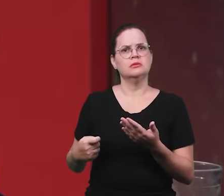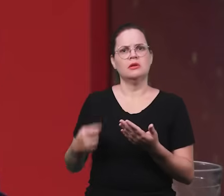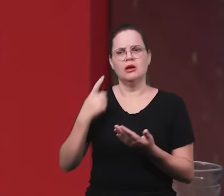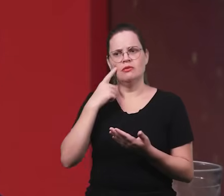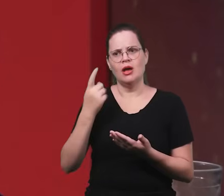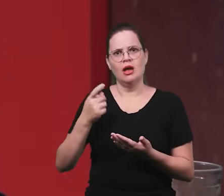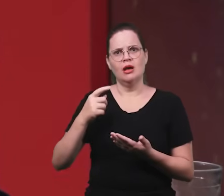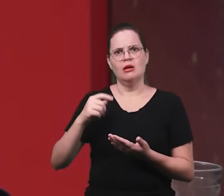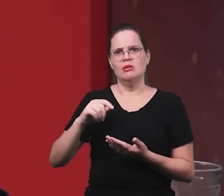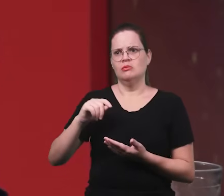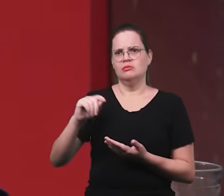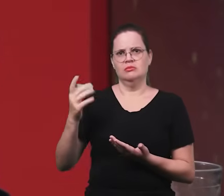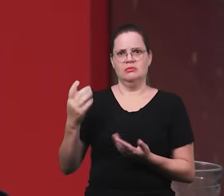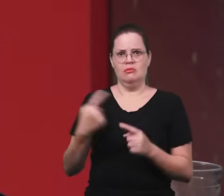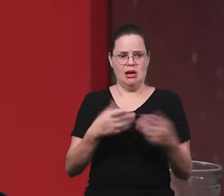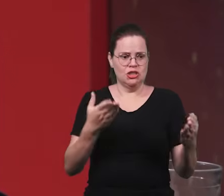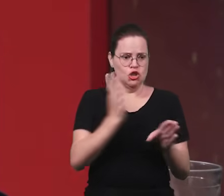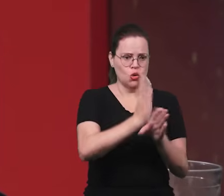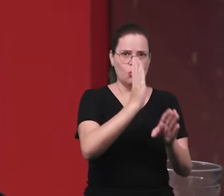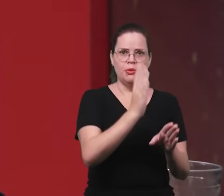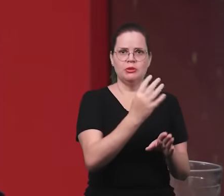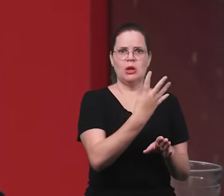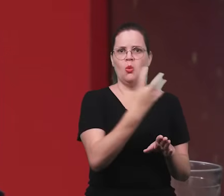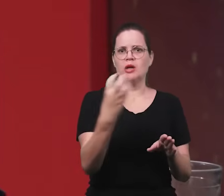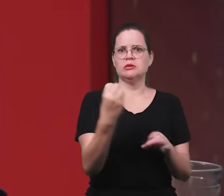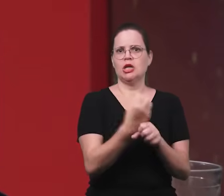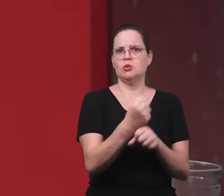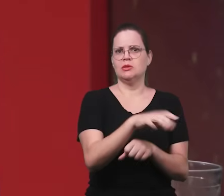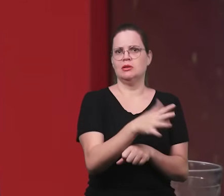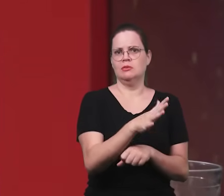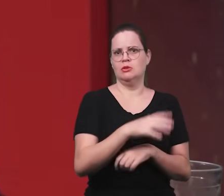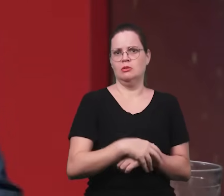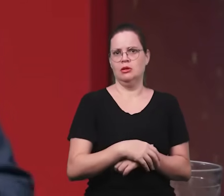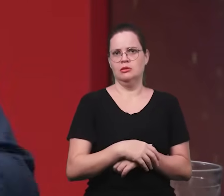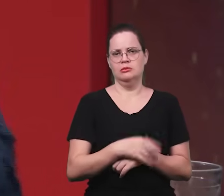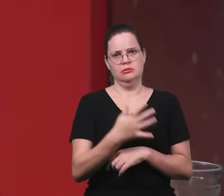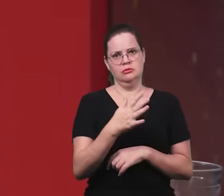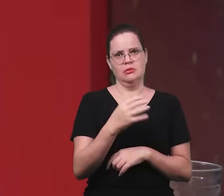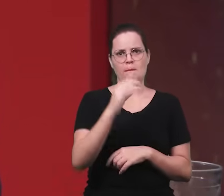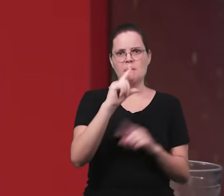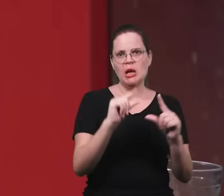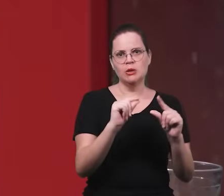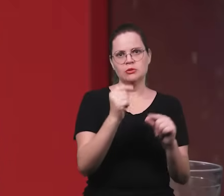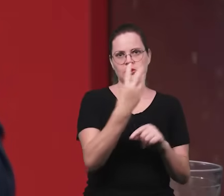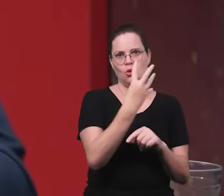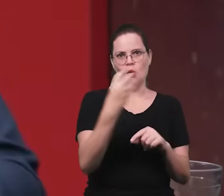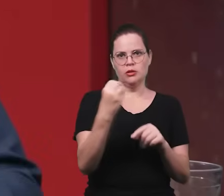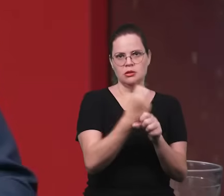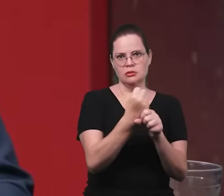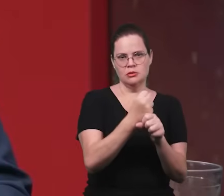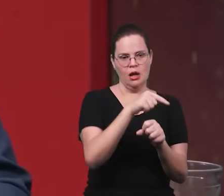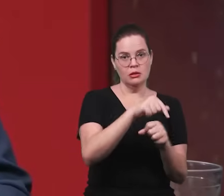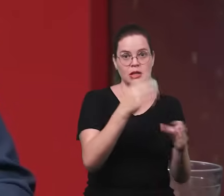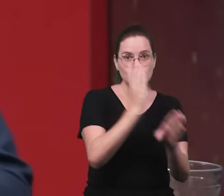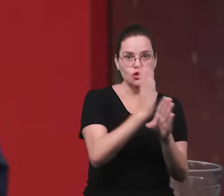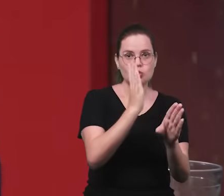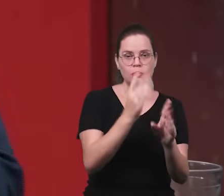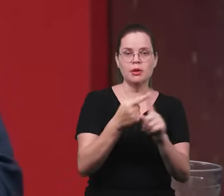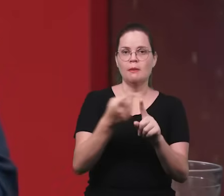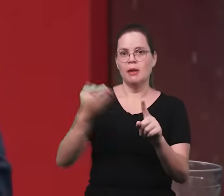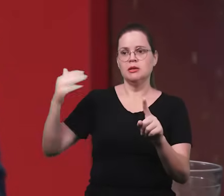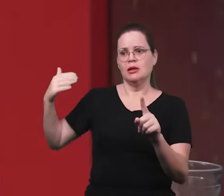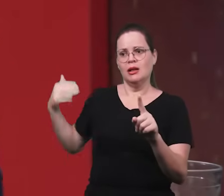400 anos atrás, Nós descobrimos isso, descoberto isso. E como o pastor falou, Alonso falou uns